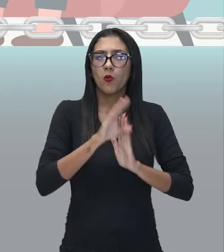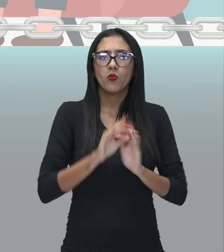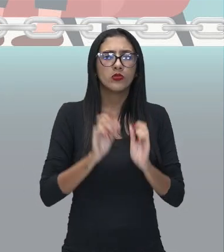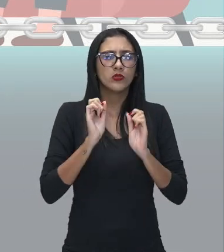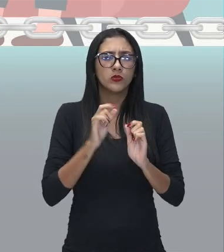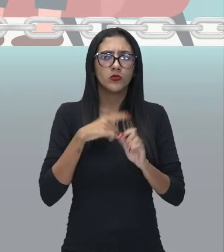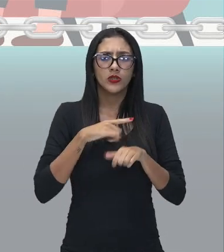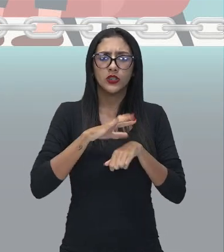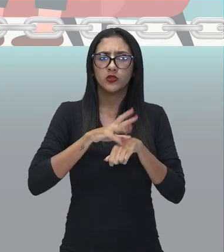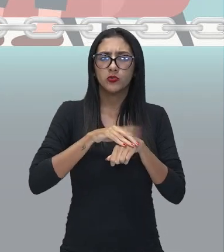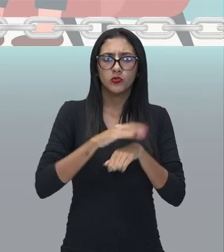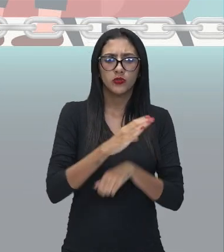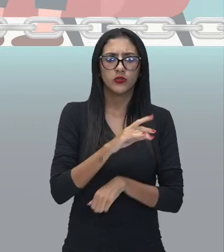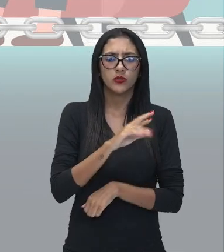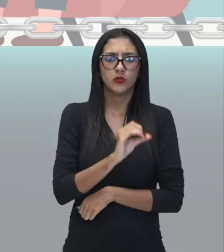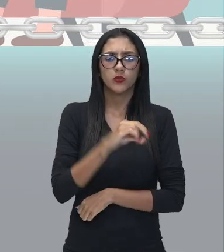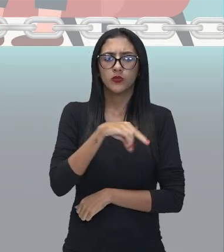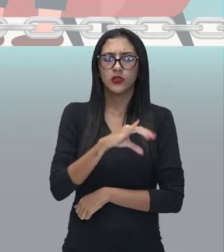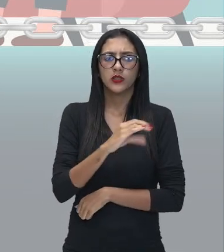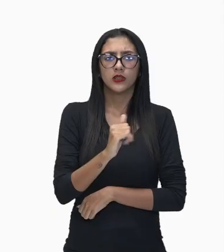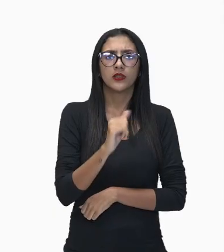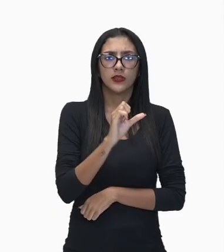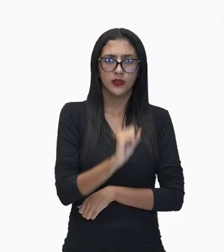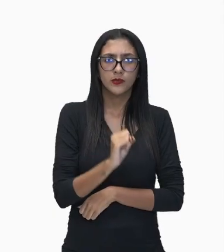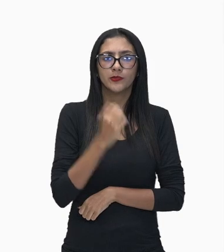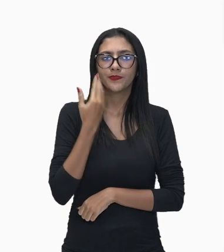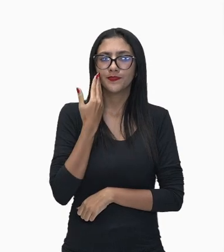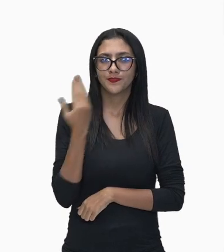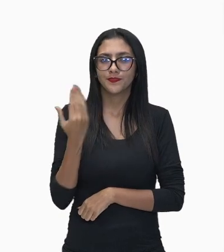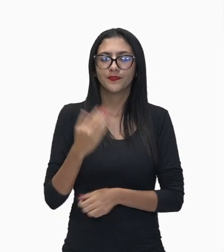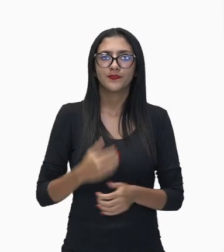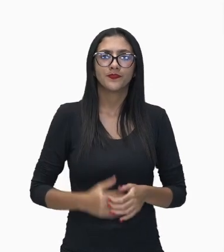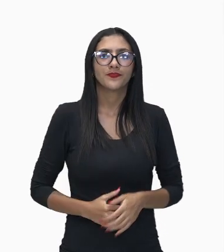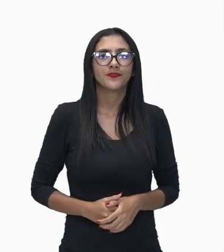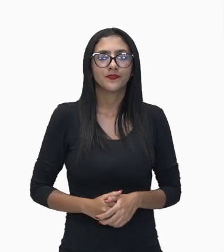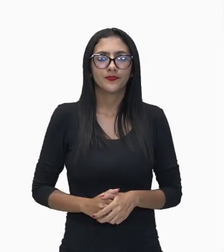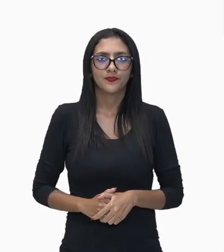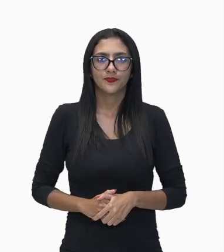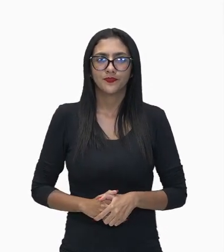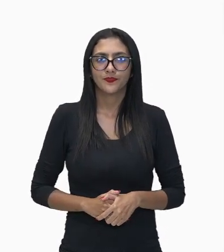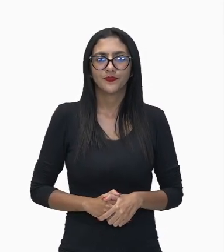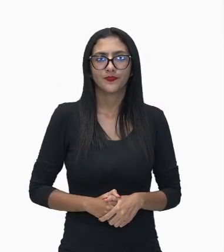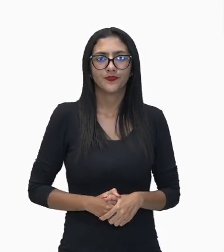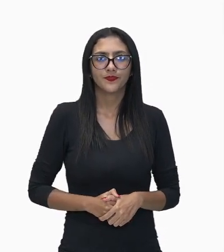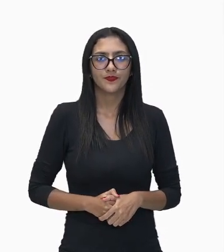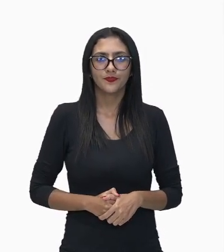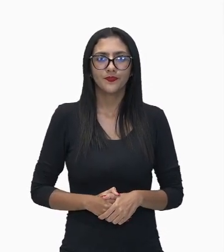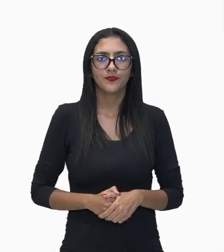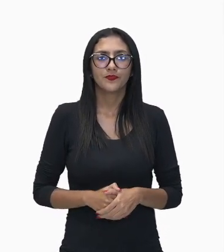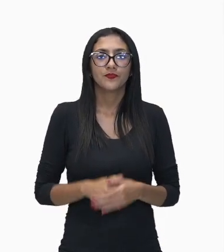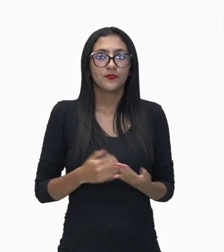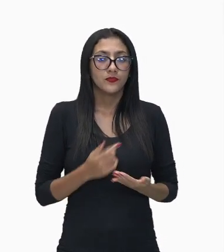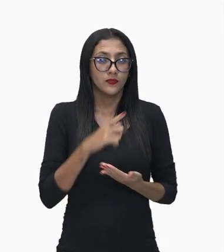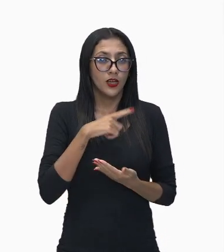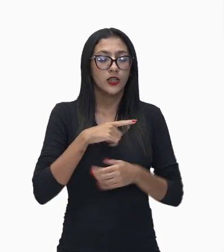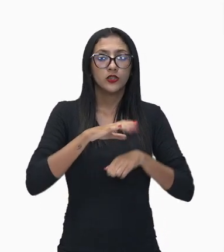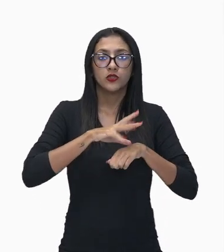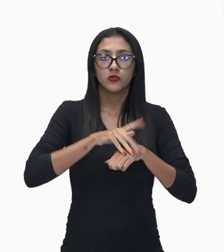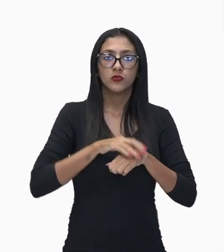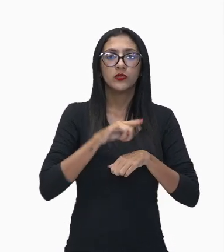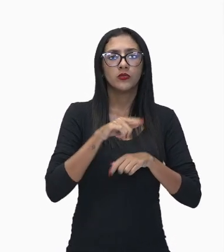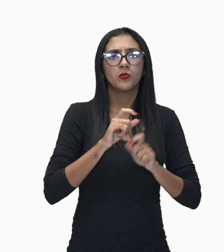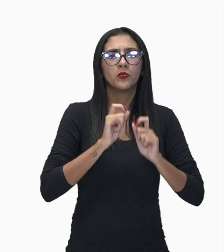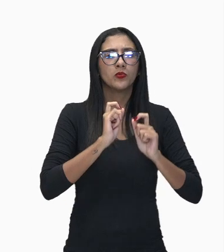doenças crônicas, do que são doenças crônicas. Vamos ver aí na cartela. Doenças crônicas, então, são condições